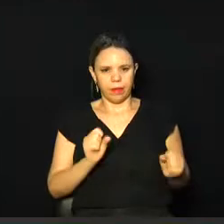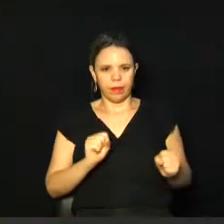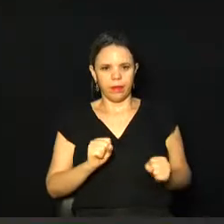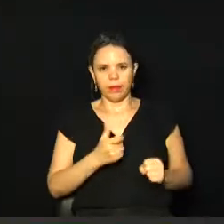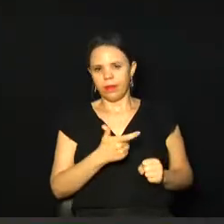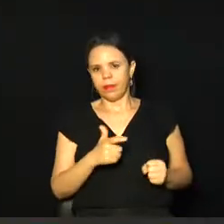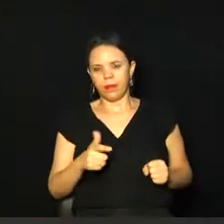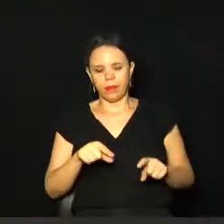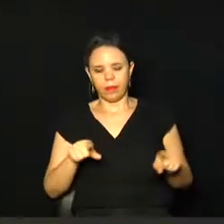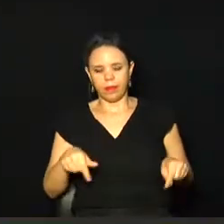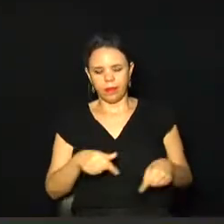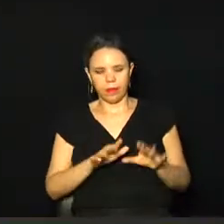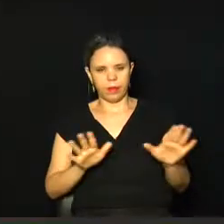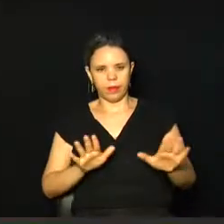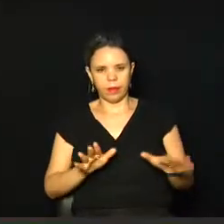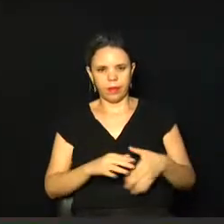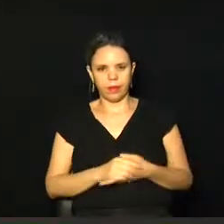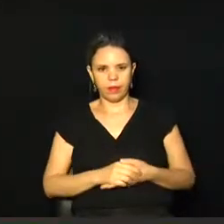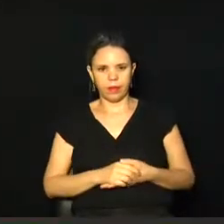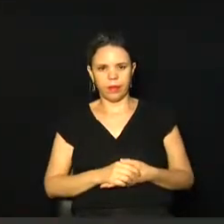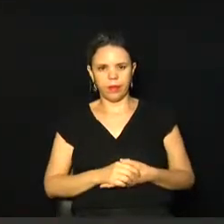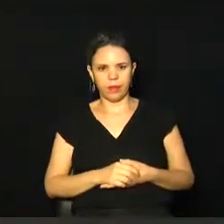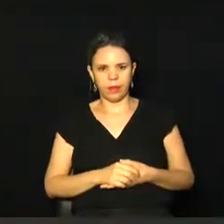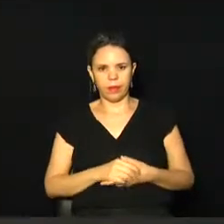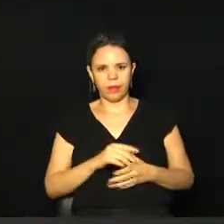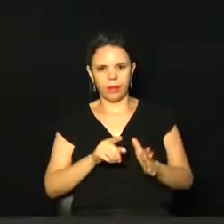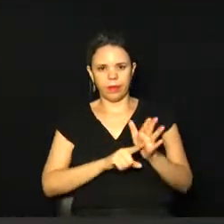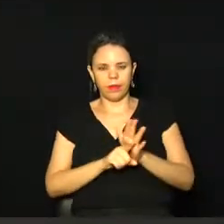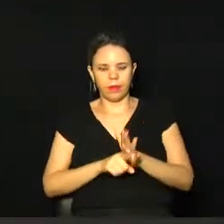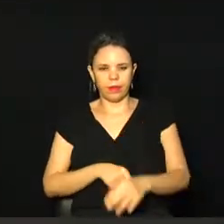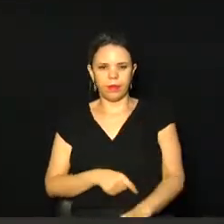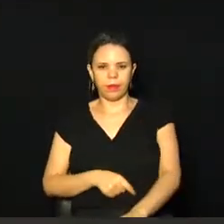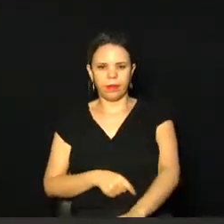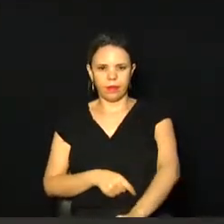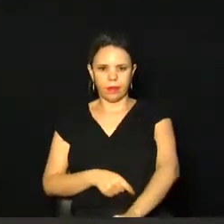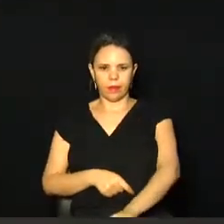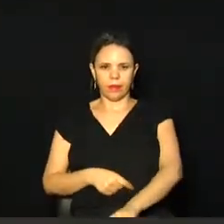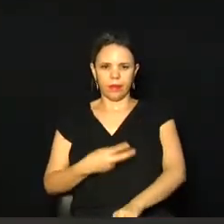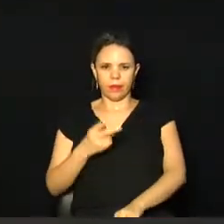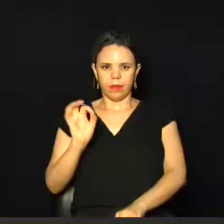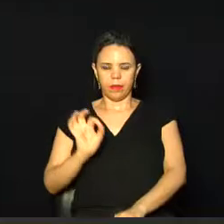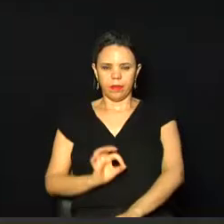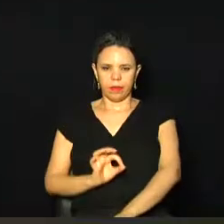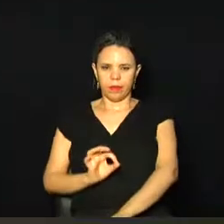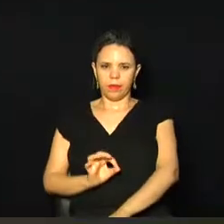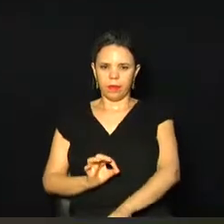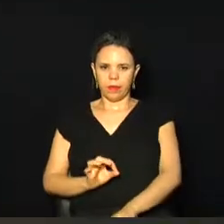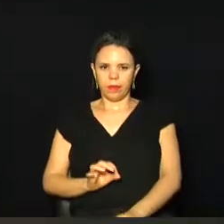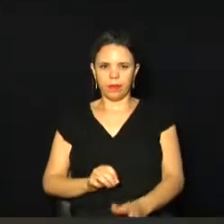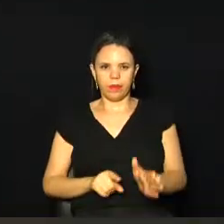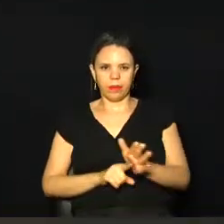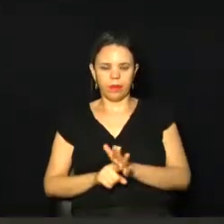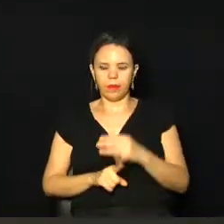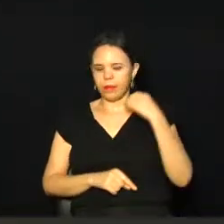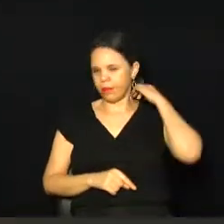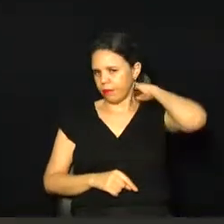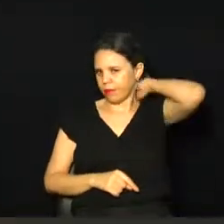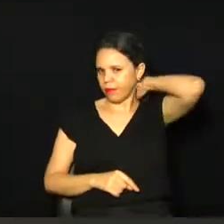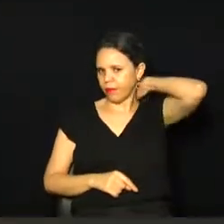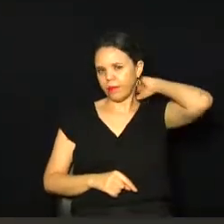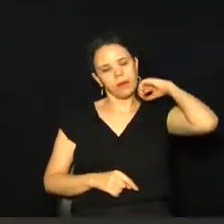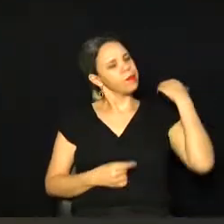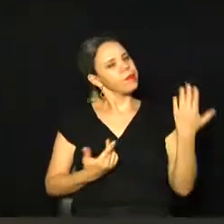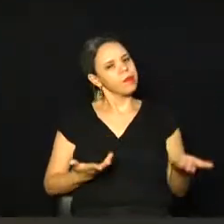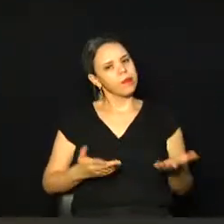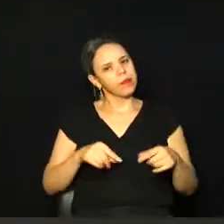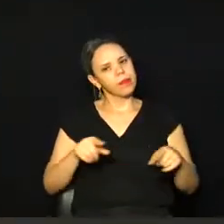estar nessa sala, se bem que não contraria até as pesquisas. 20%, segundo as pesquisas,